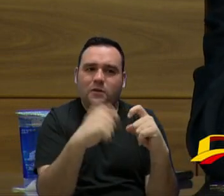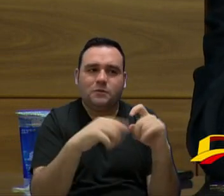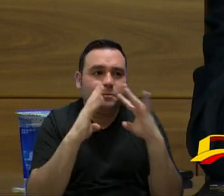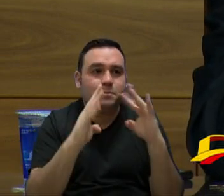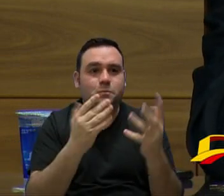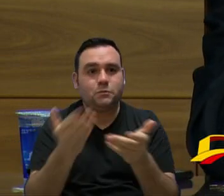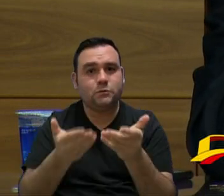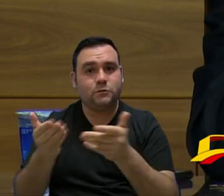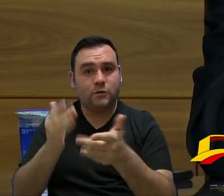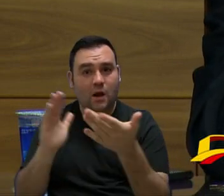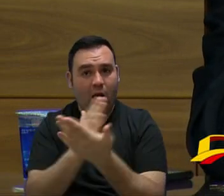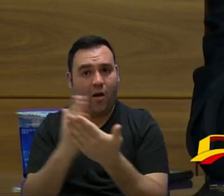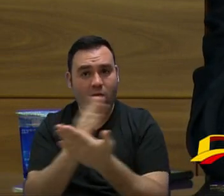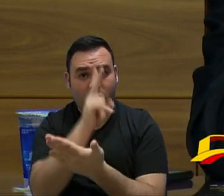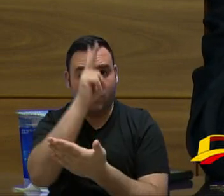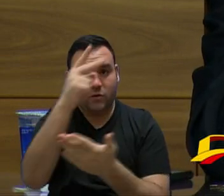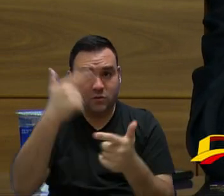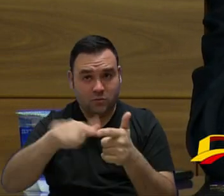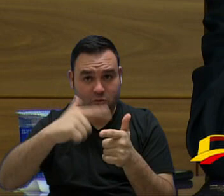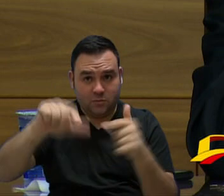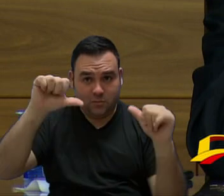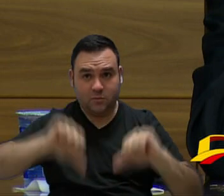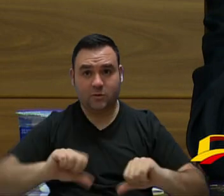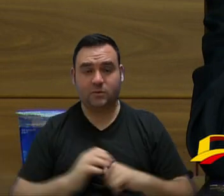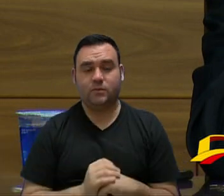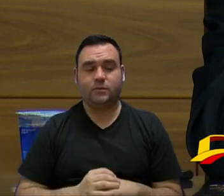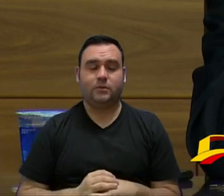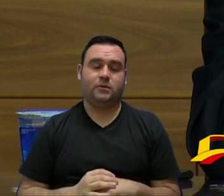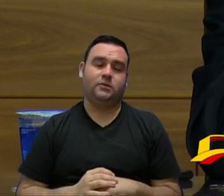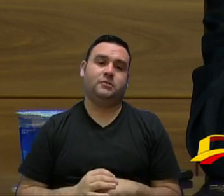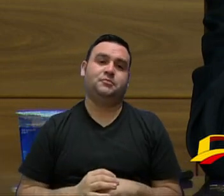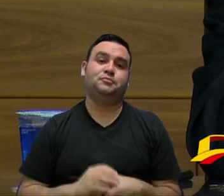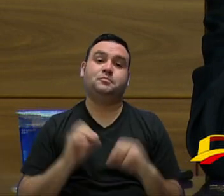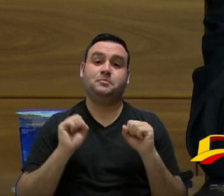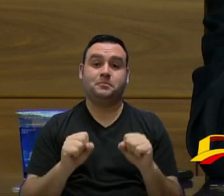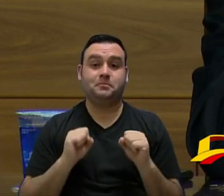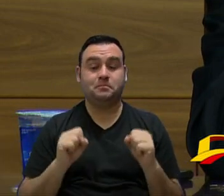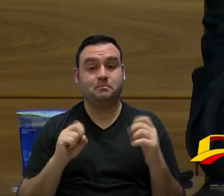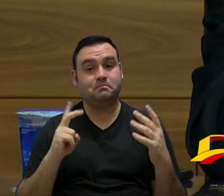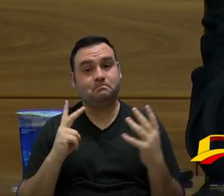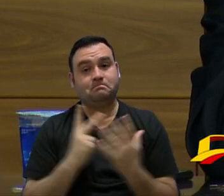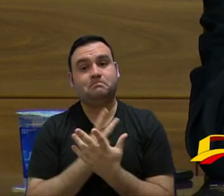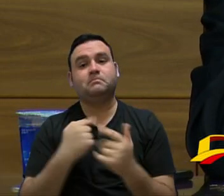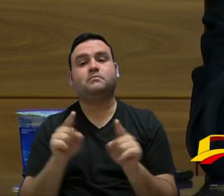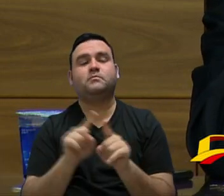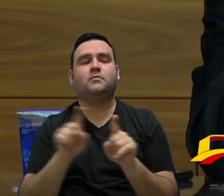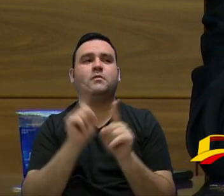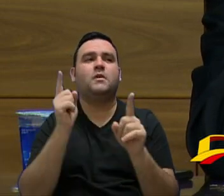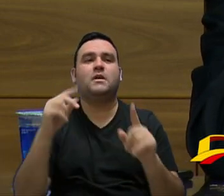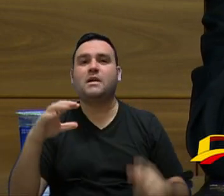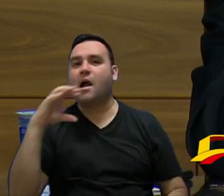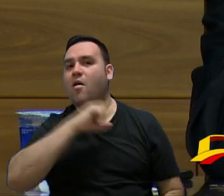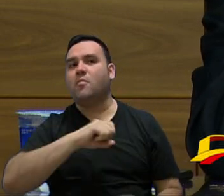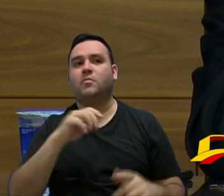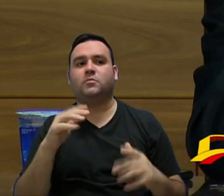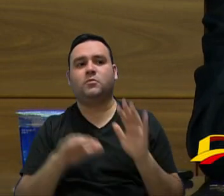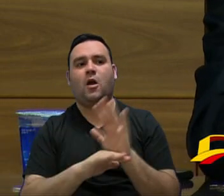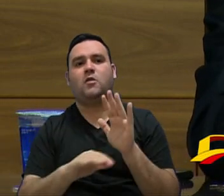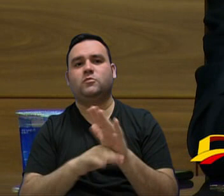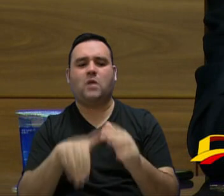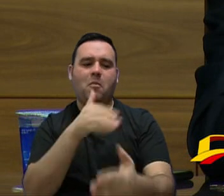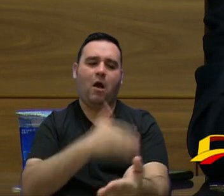atendimento dos casos mais graves posso eventualmente se eventualmente os casos de urgência e